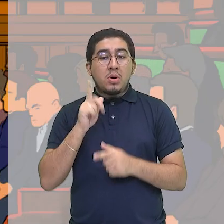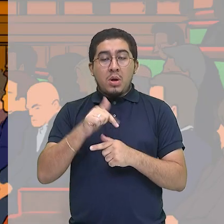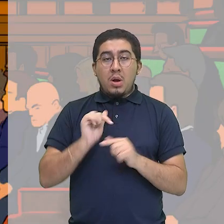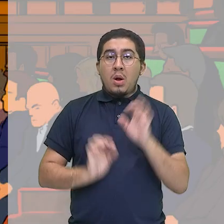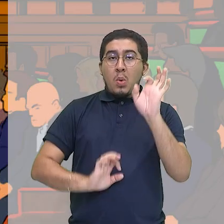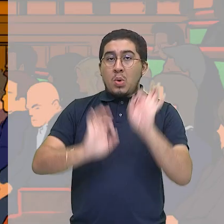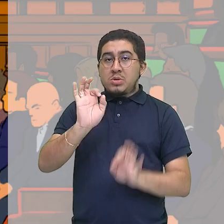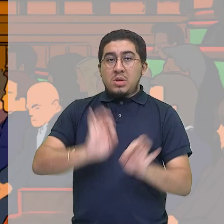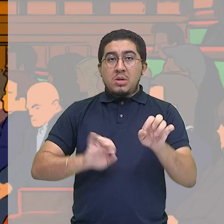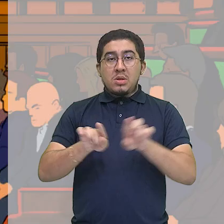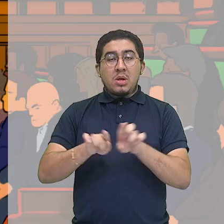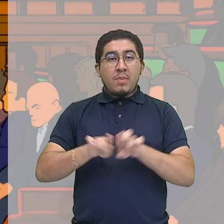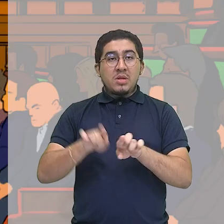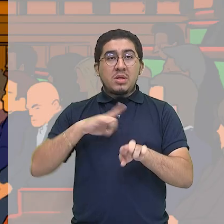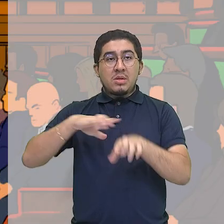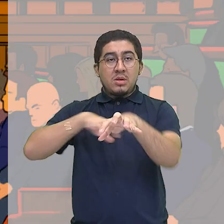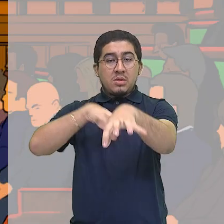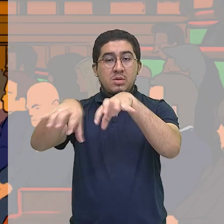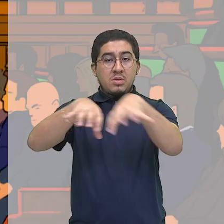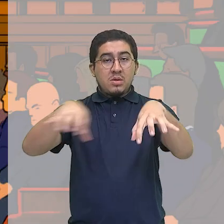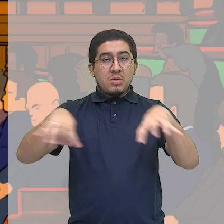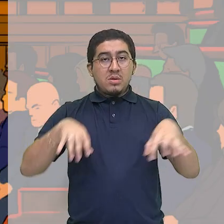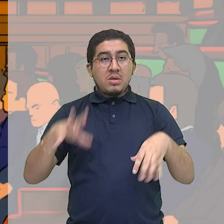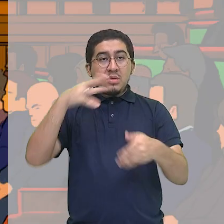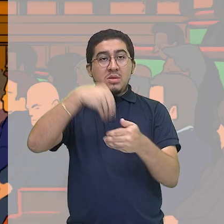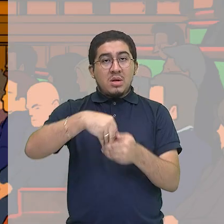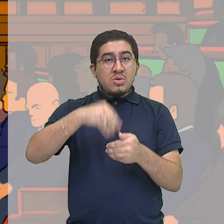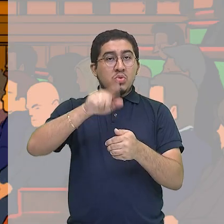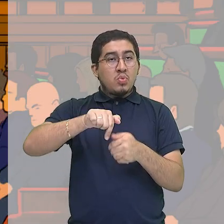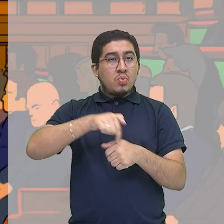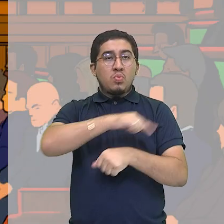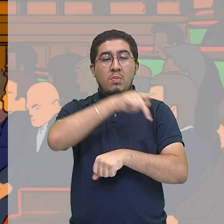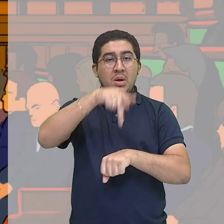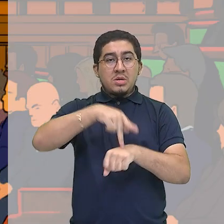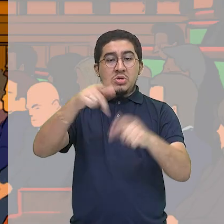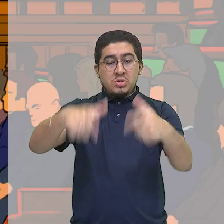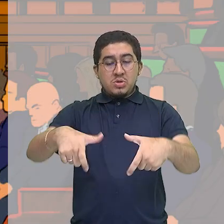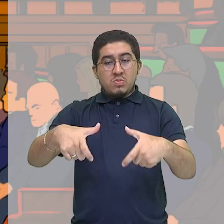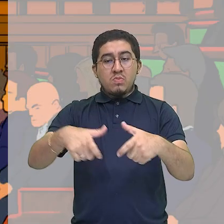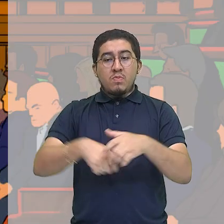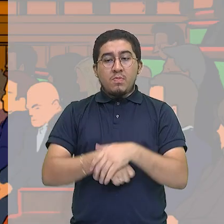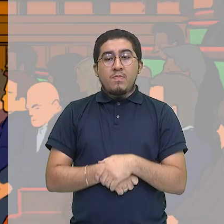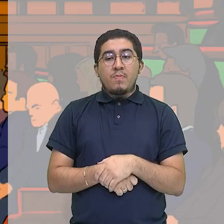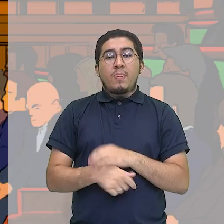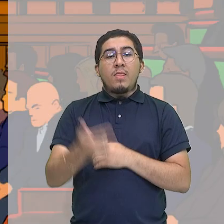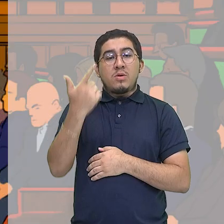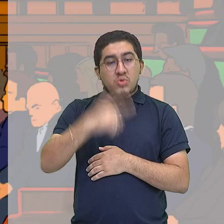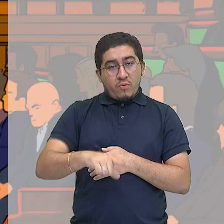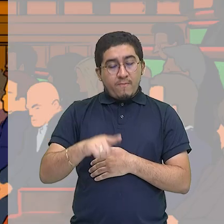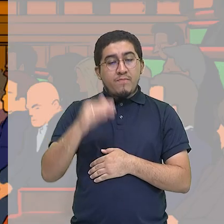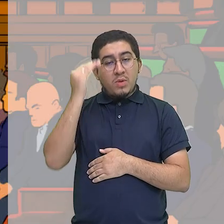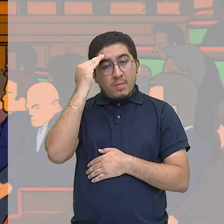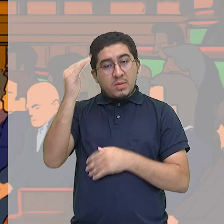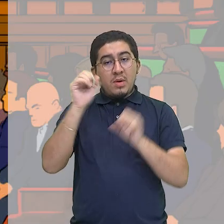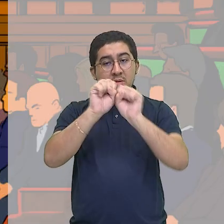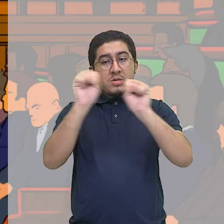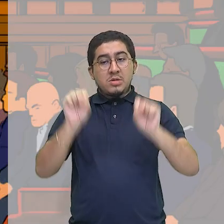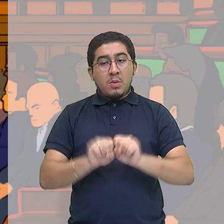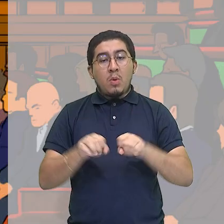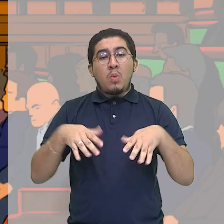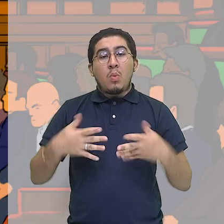organizado e distribuído em um Estado. Vamos repetir? Os principais sistemas de governo